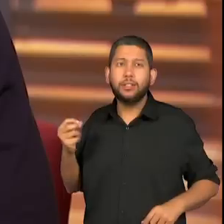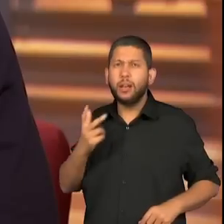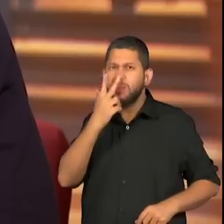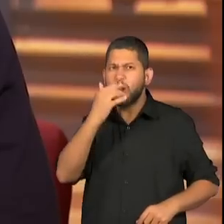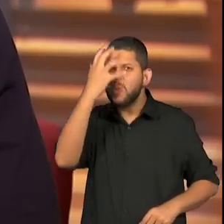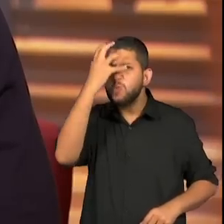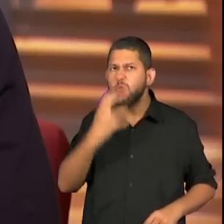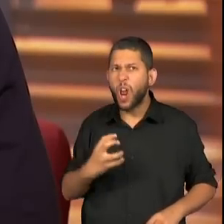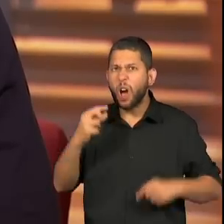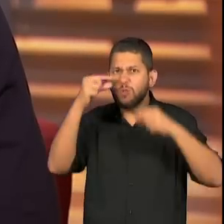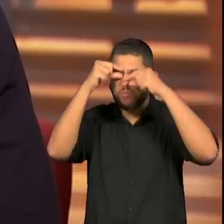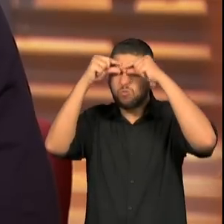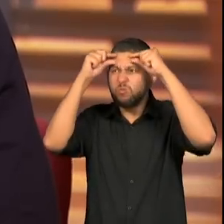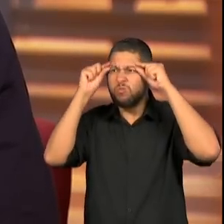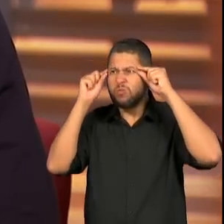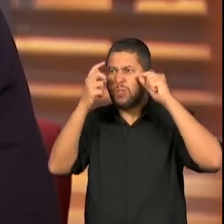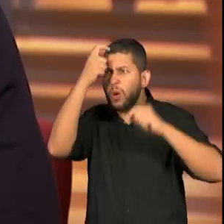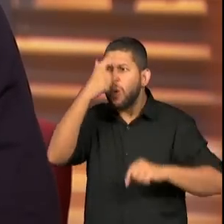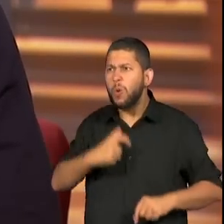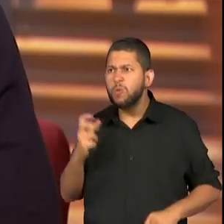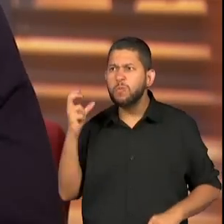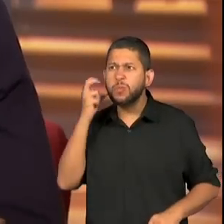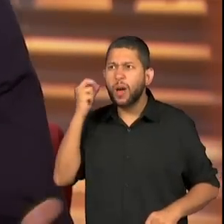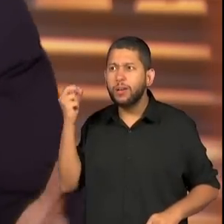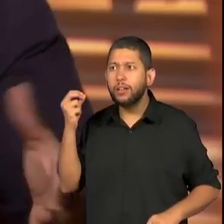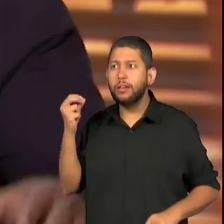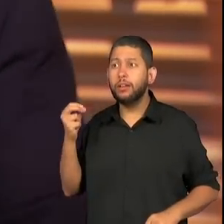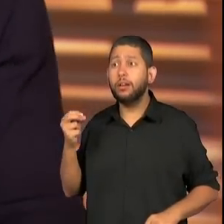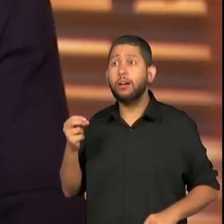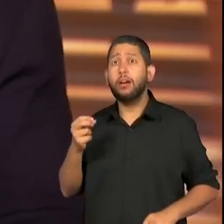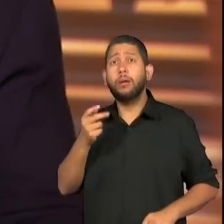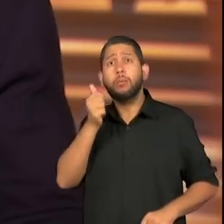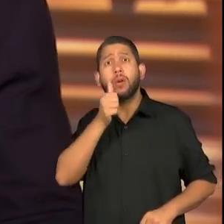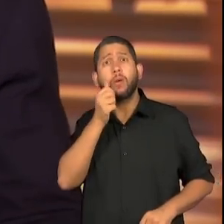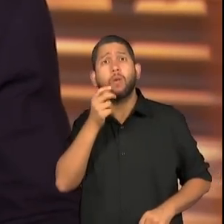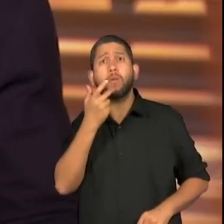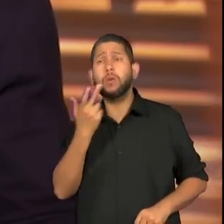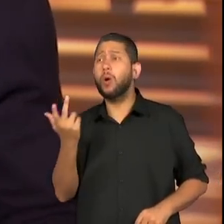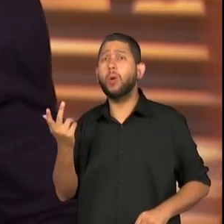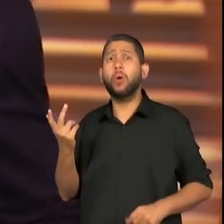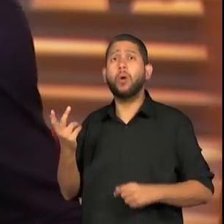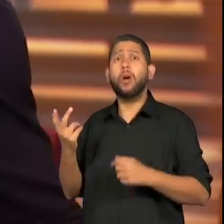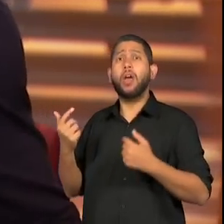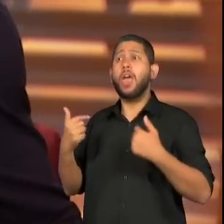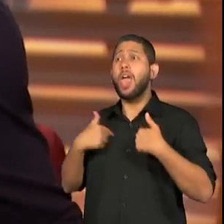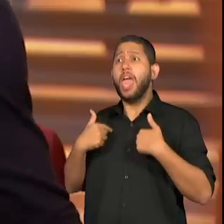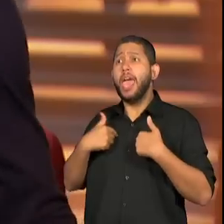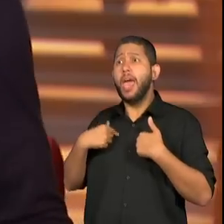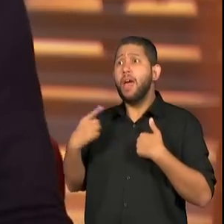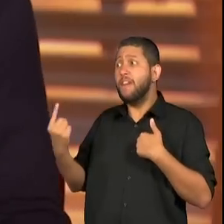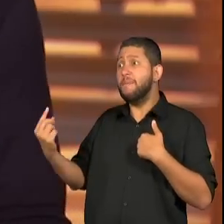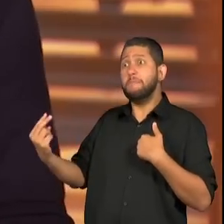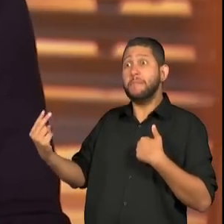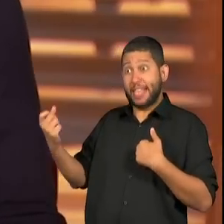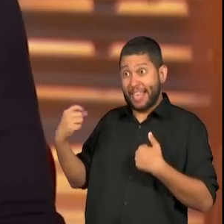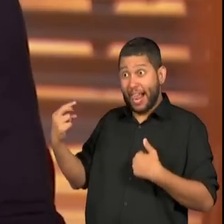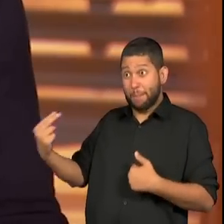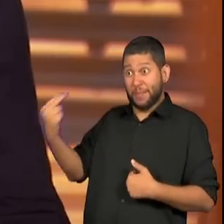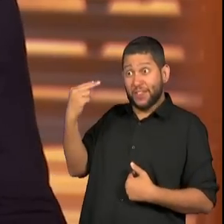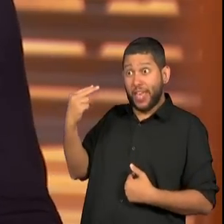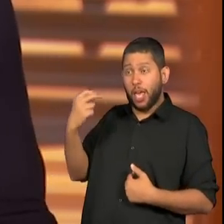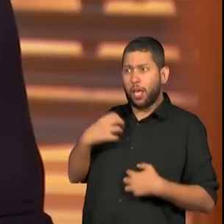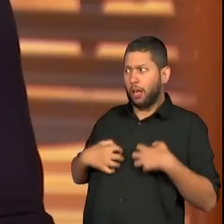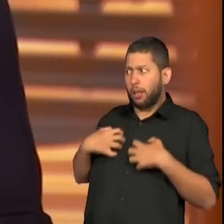de bravo. Ah. Tá? E falou que assim, era, não... que era muito ameaçador o meu olhar.